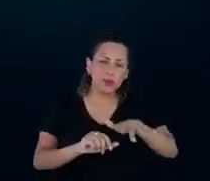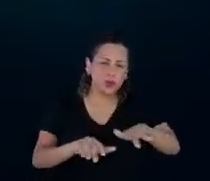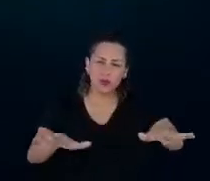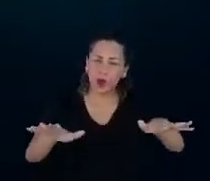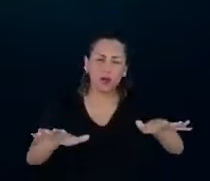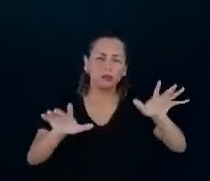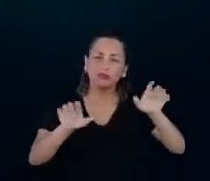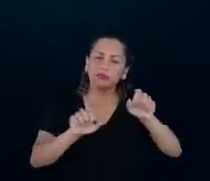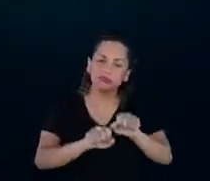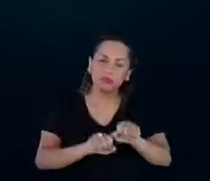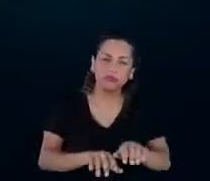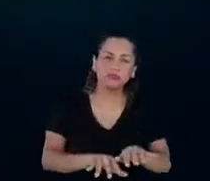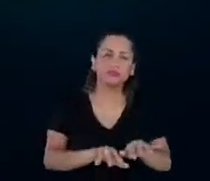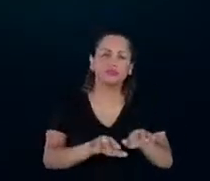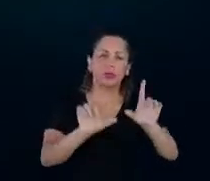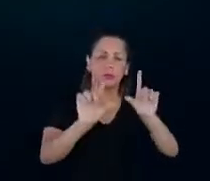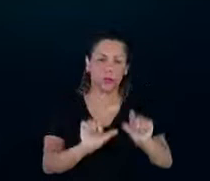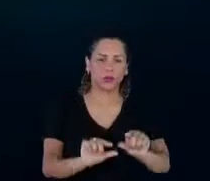Aproveitando